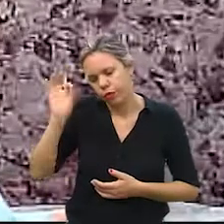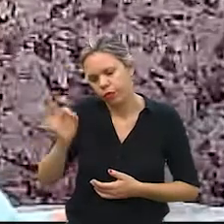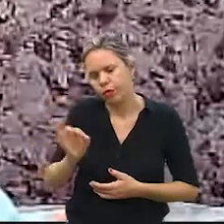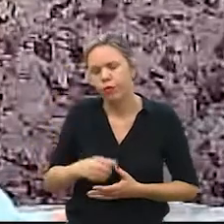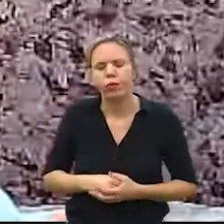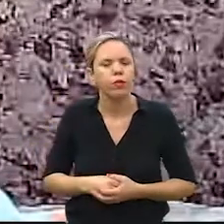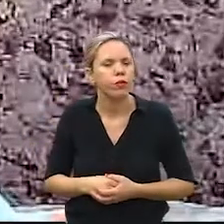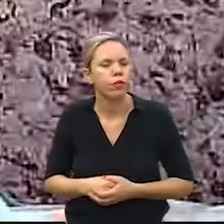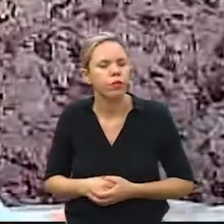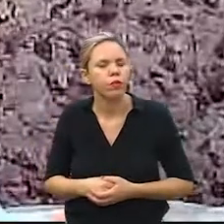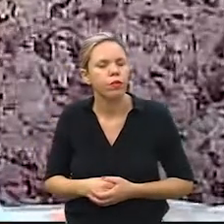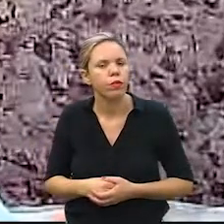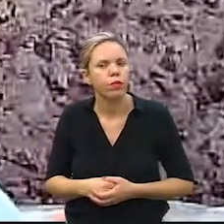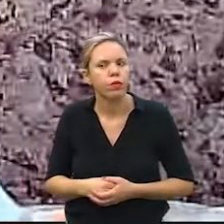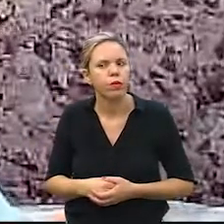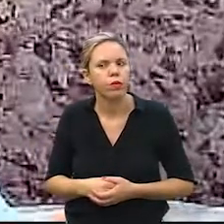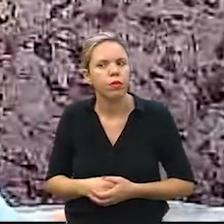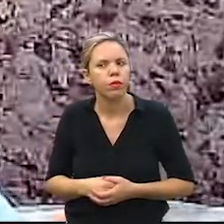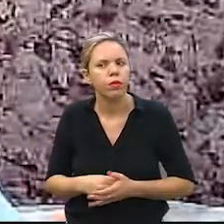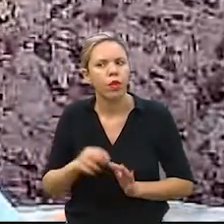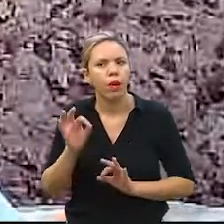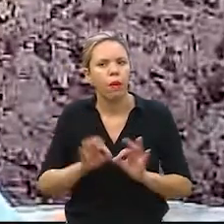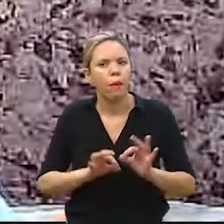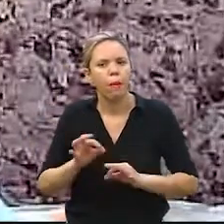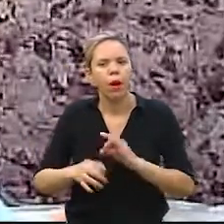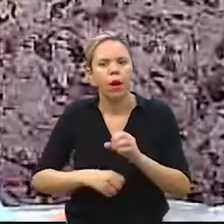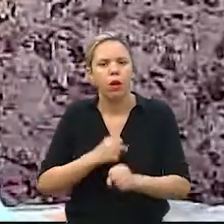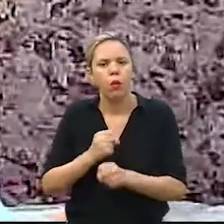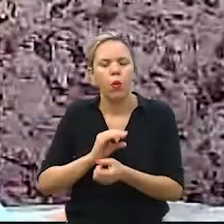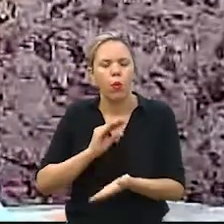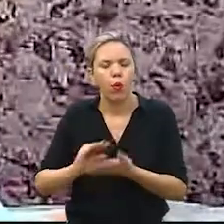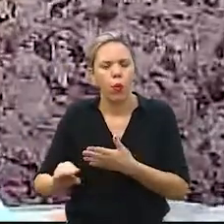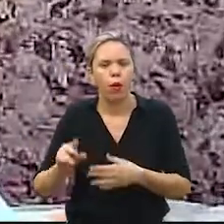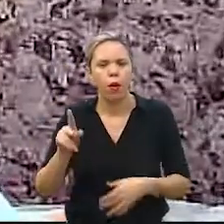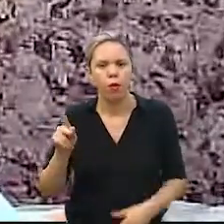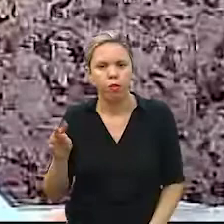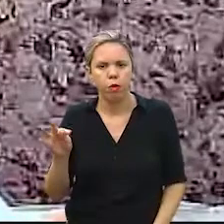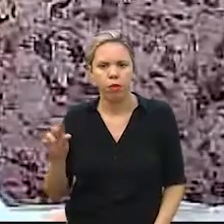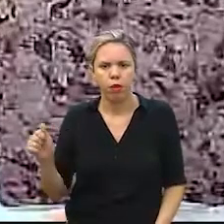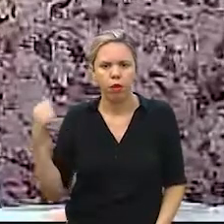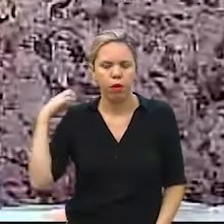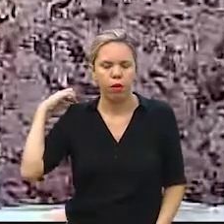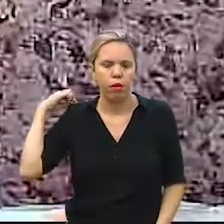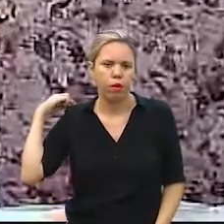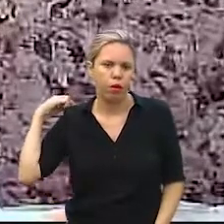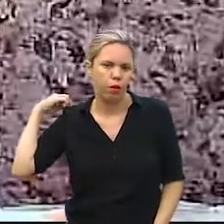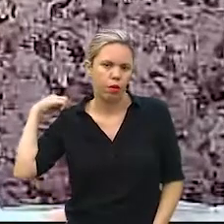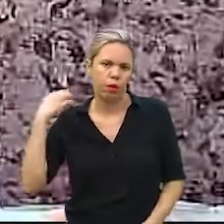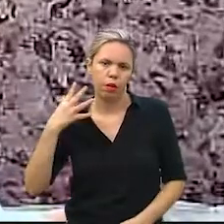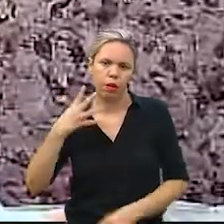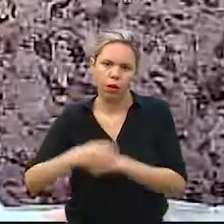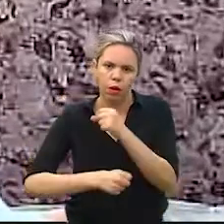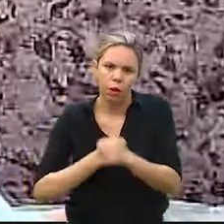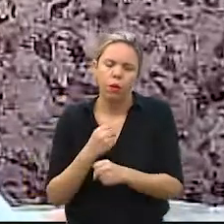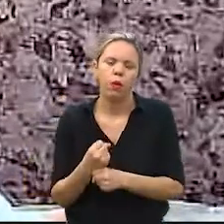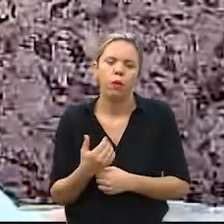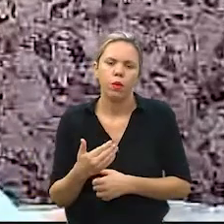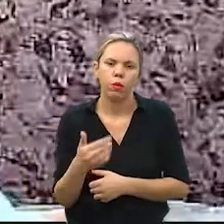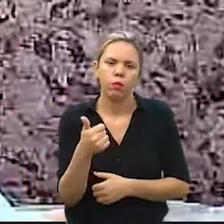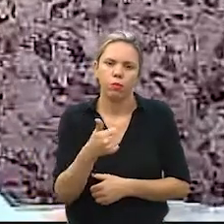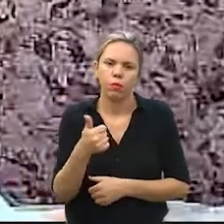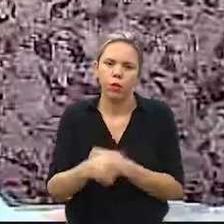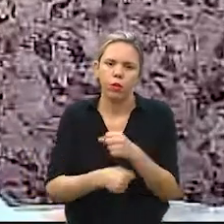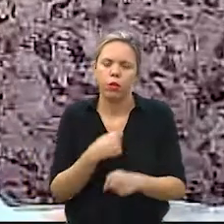bem da questão do plano plurianual, o PPA. A cada 4 anos, no primeiro